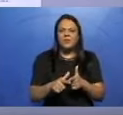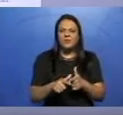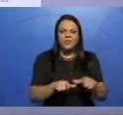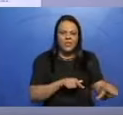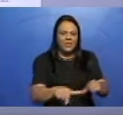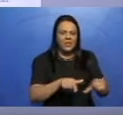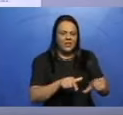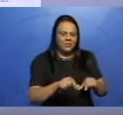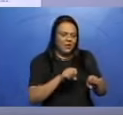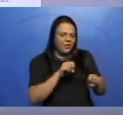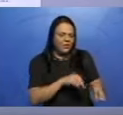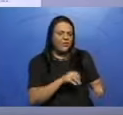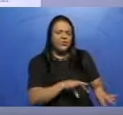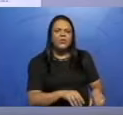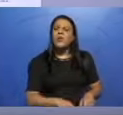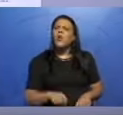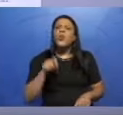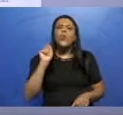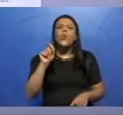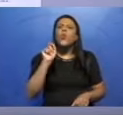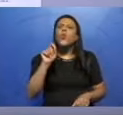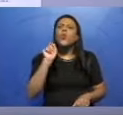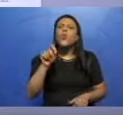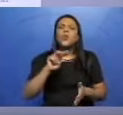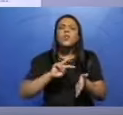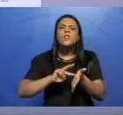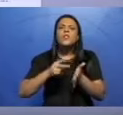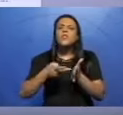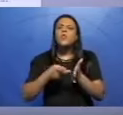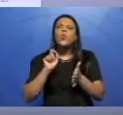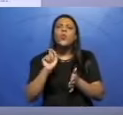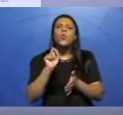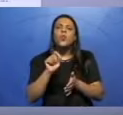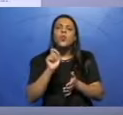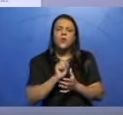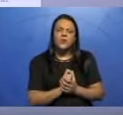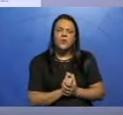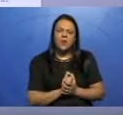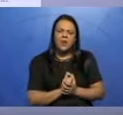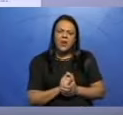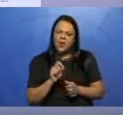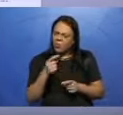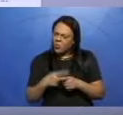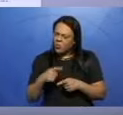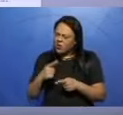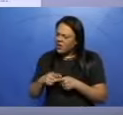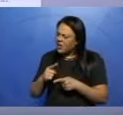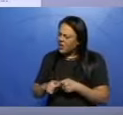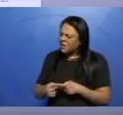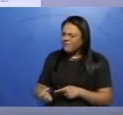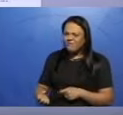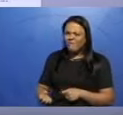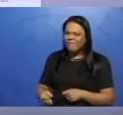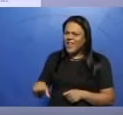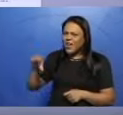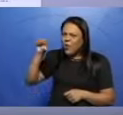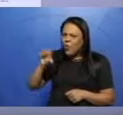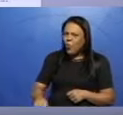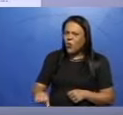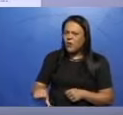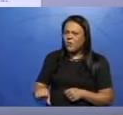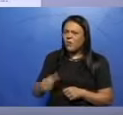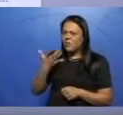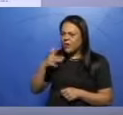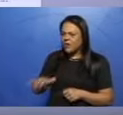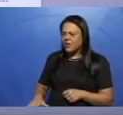Em quem se implica esse trabalho infantil? Que vai ser ruim para a criança? Aí no segundo